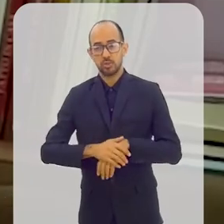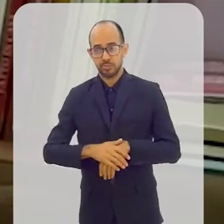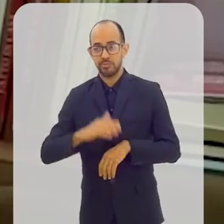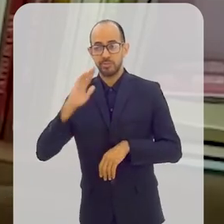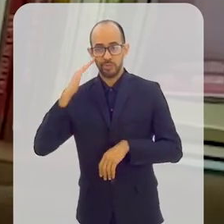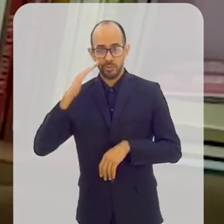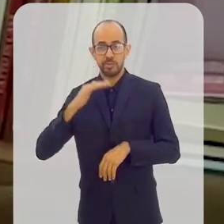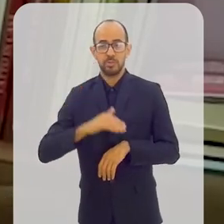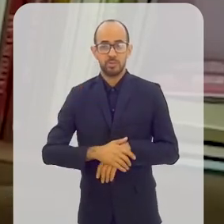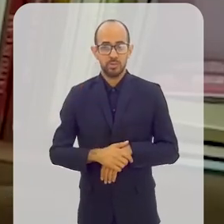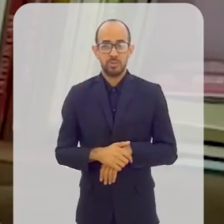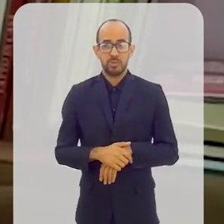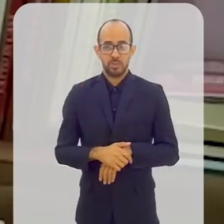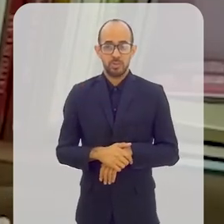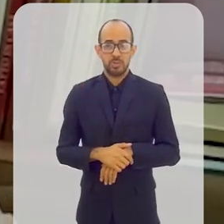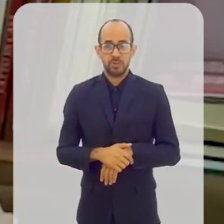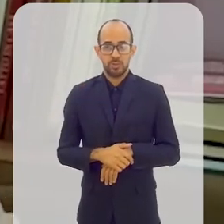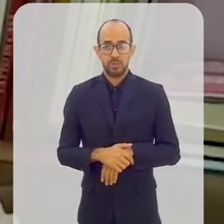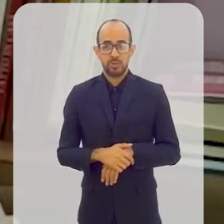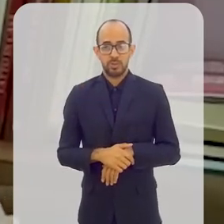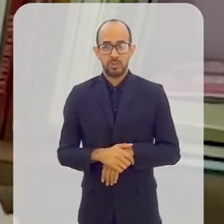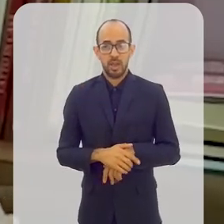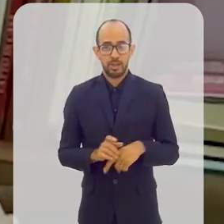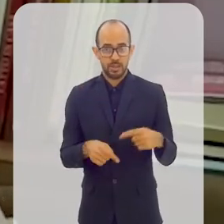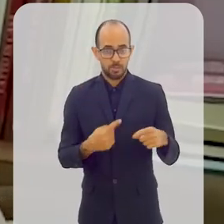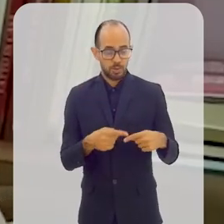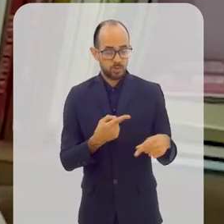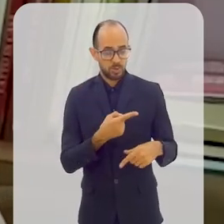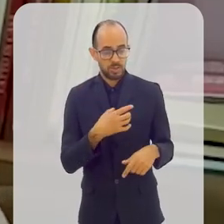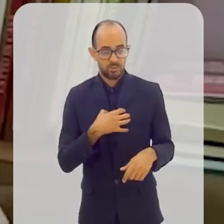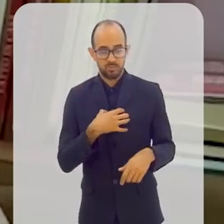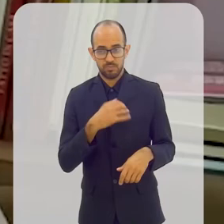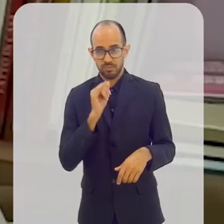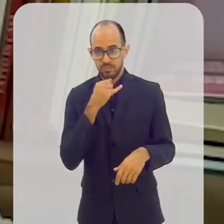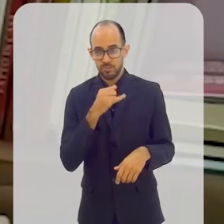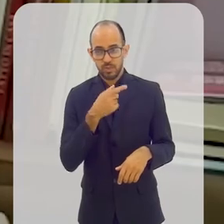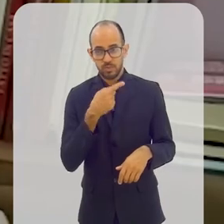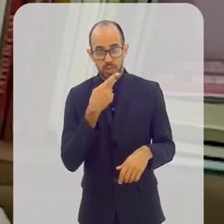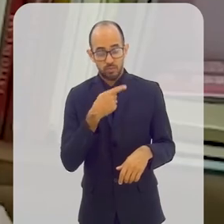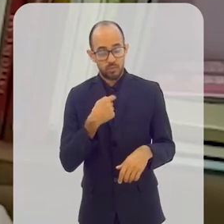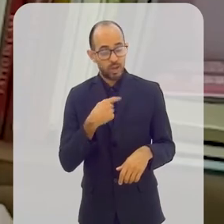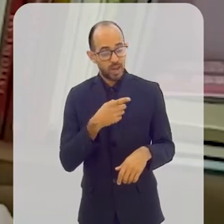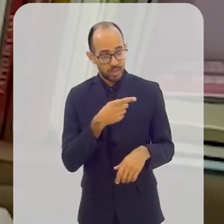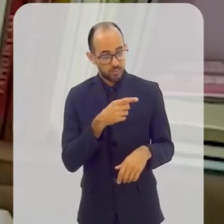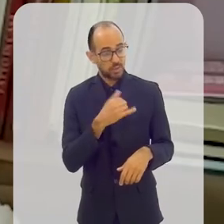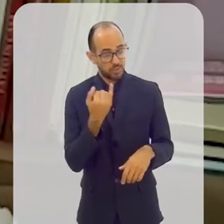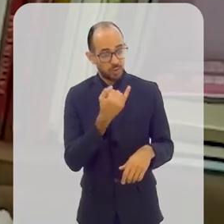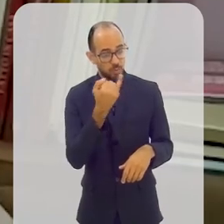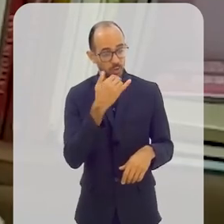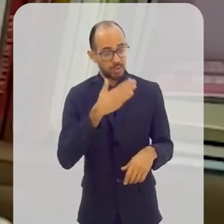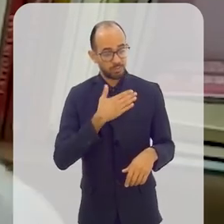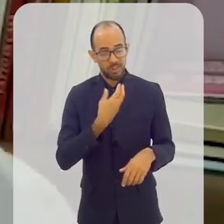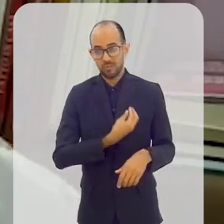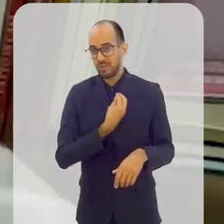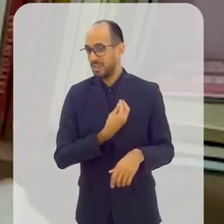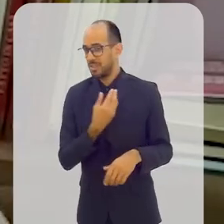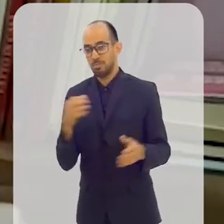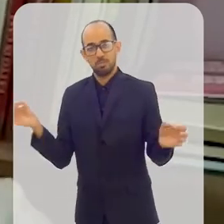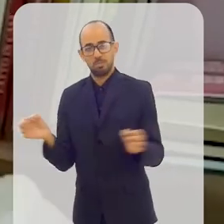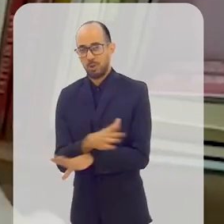pessoas, entendeu? E daí, quando eles estão embaixo, vem alguém e chega assim, cara, você foi muito importante na minha vida. Daí,